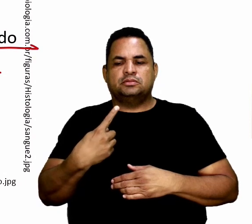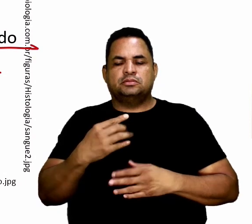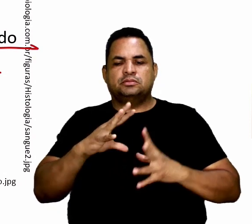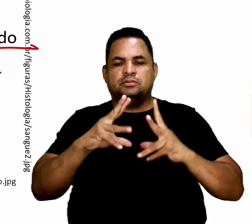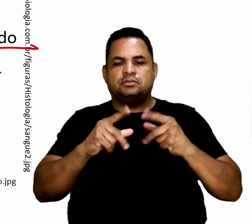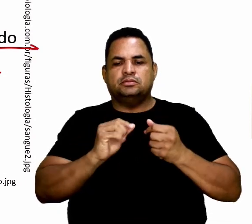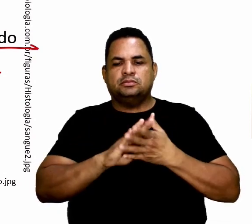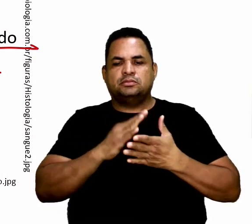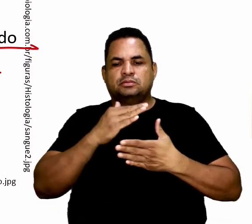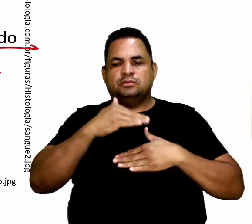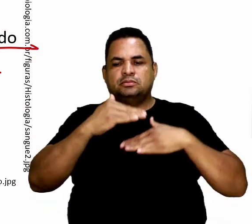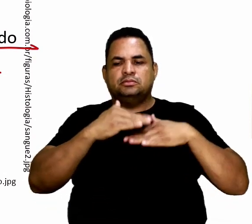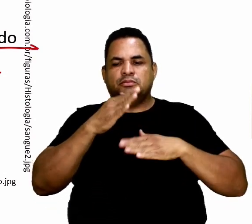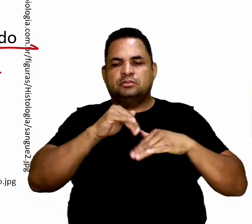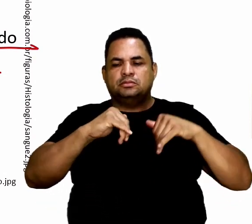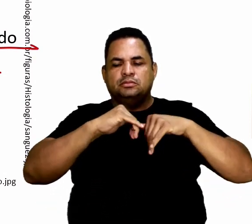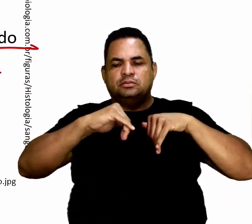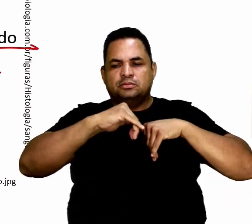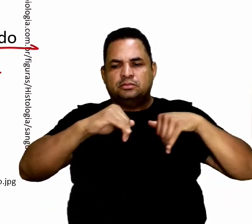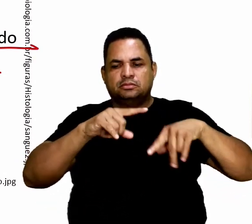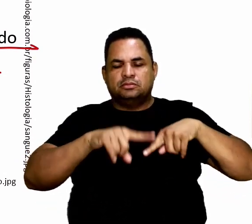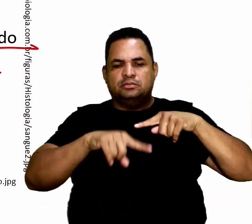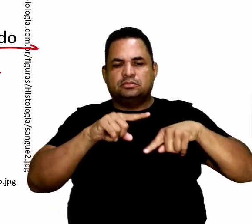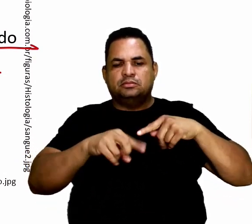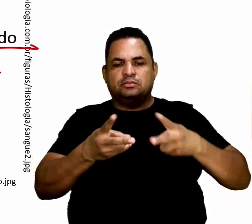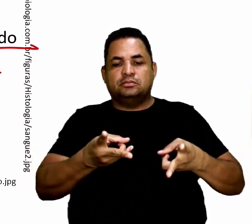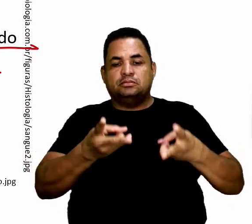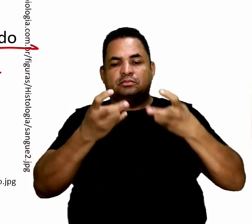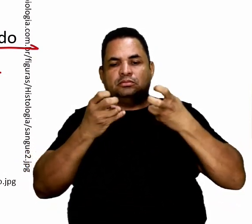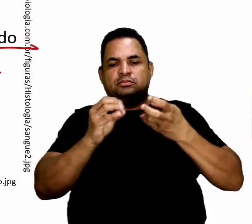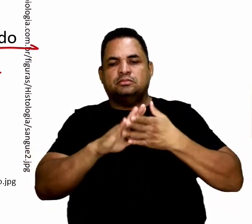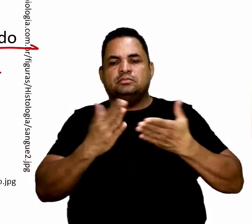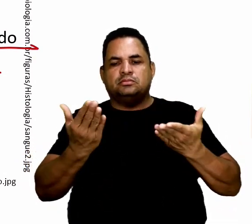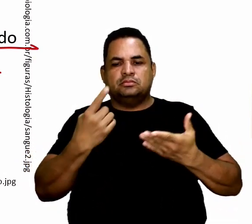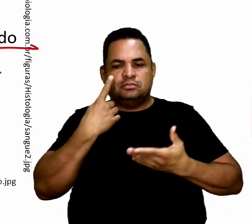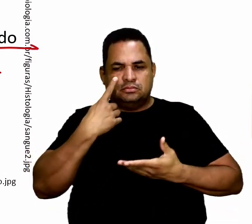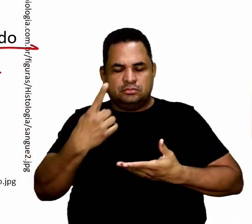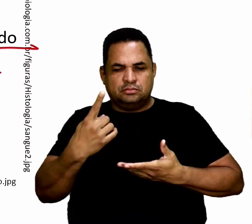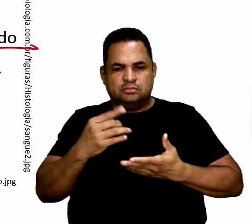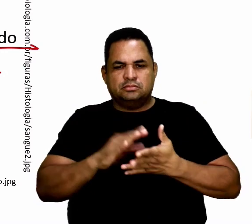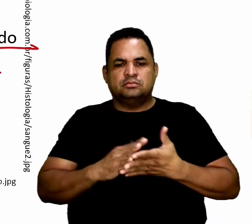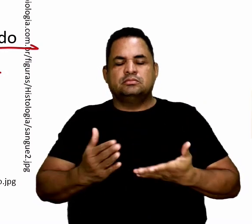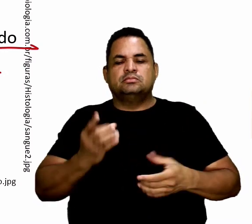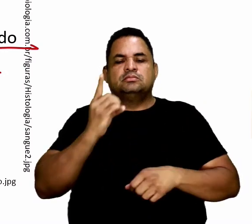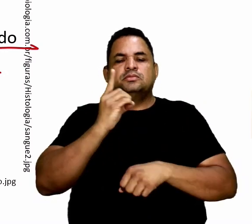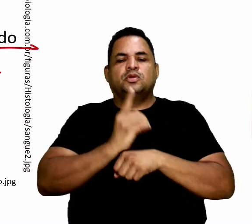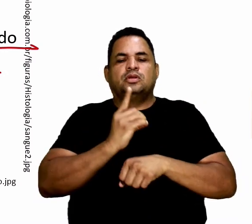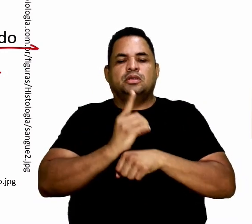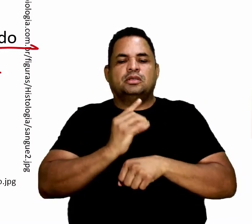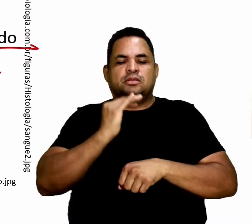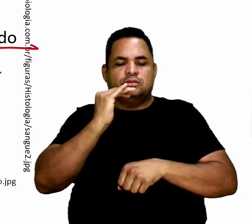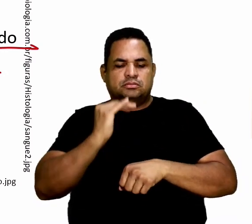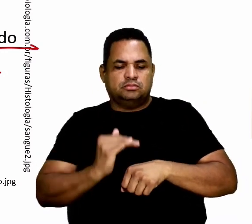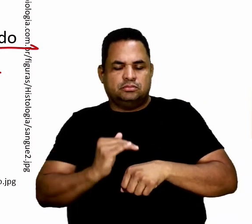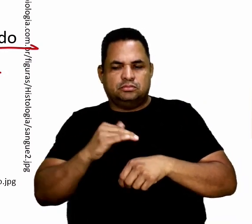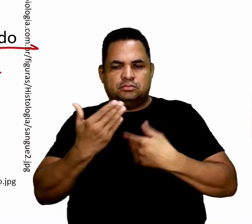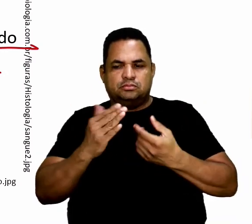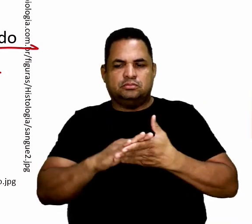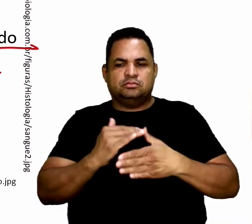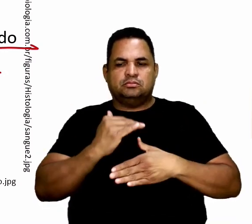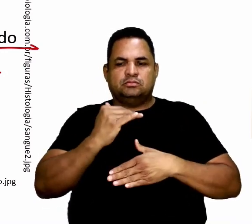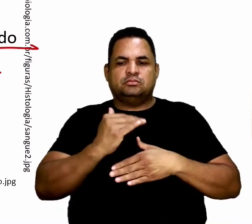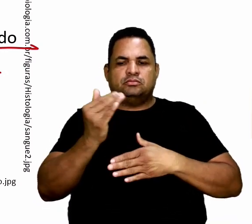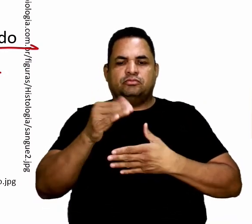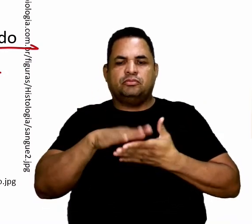essa separação consiga ser perceptível. Eles vão sentar, tudo que for mais denso vai sentar e vai você conseguir fazer